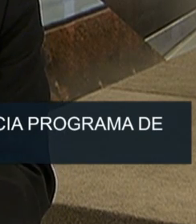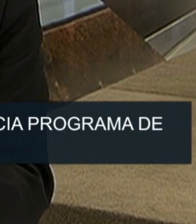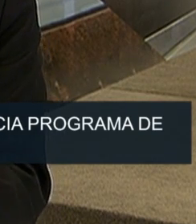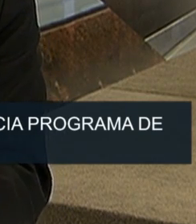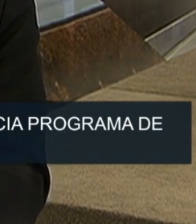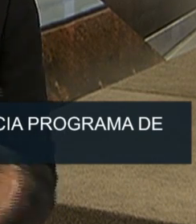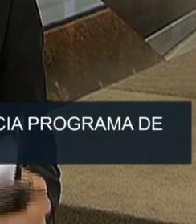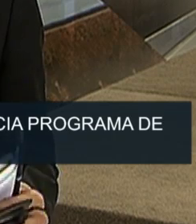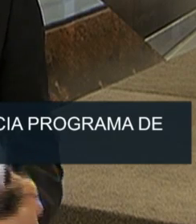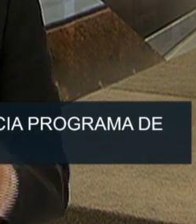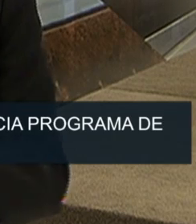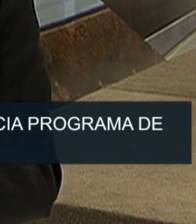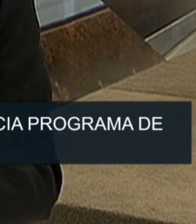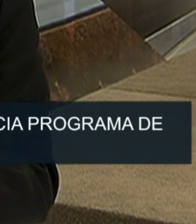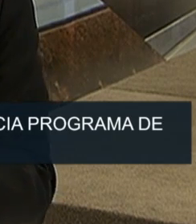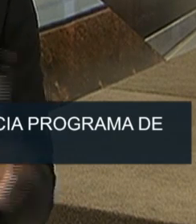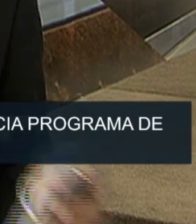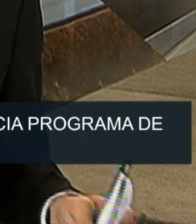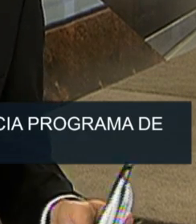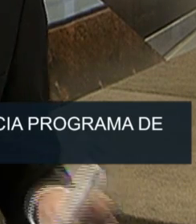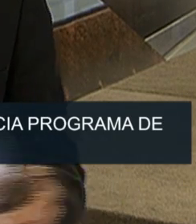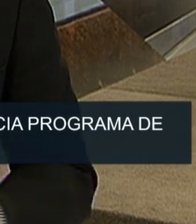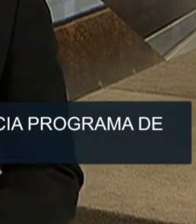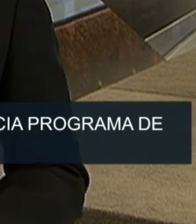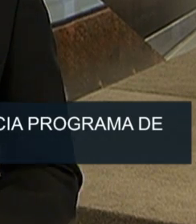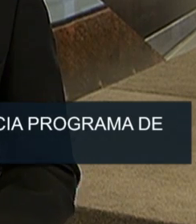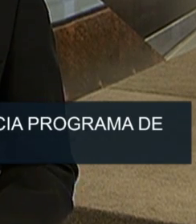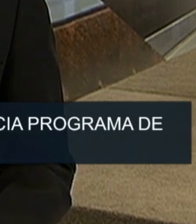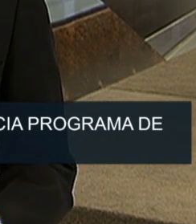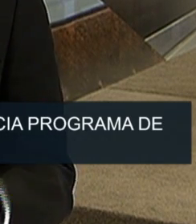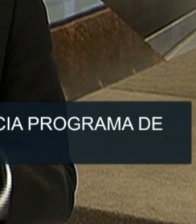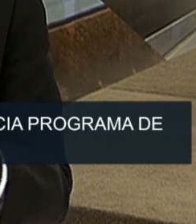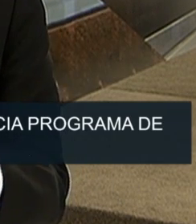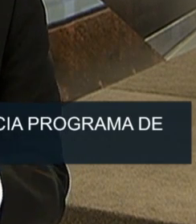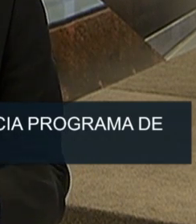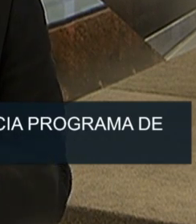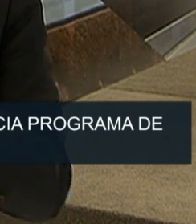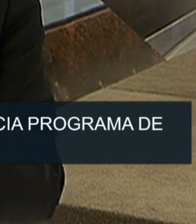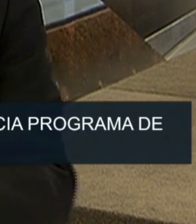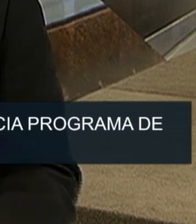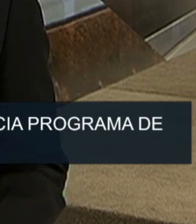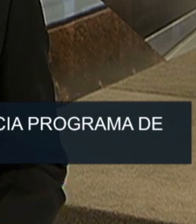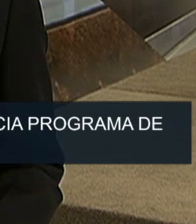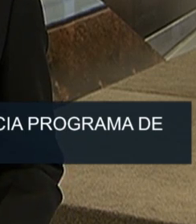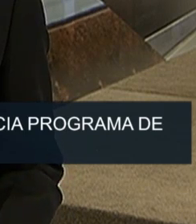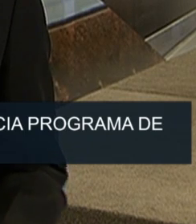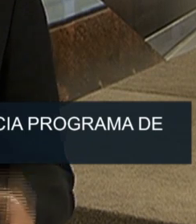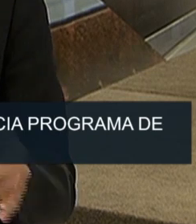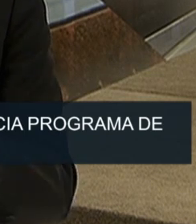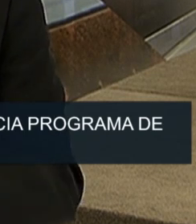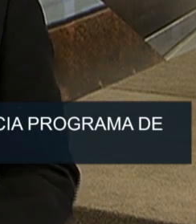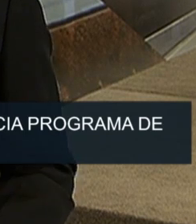longo prazo em taxas de mais ou menos 4,5 a 5% ao ano Este é outro grande objetivo do